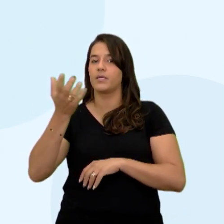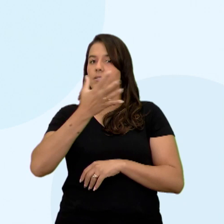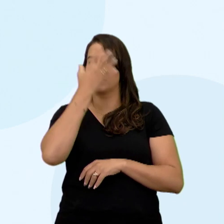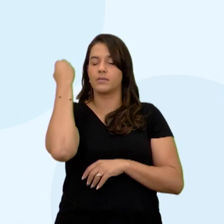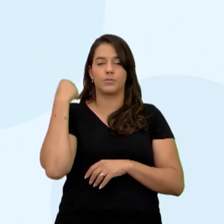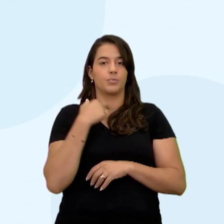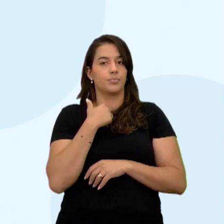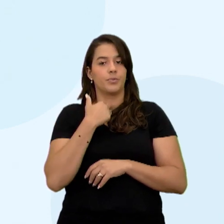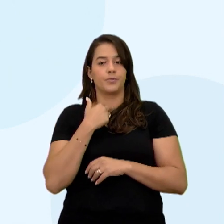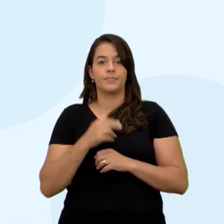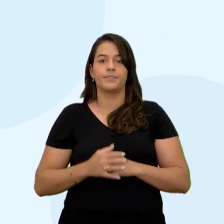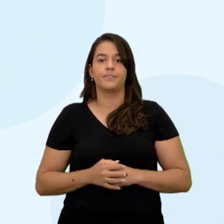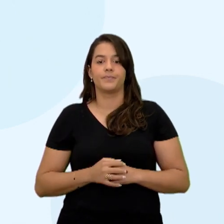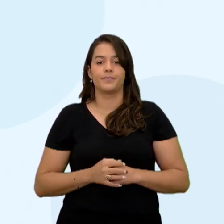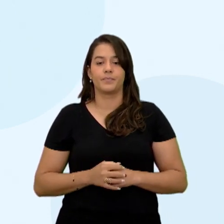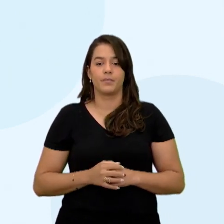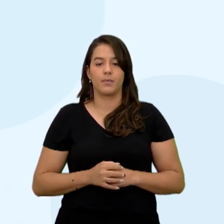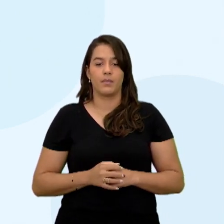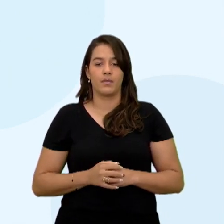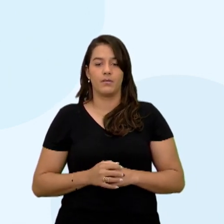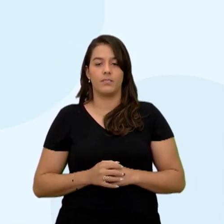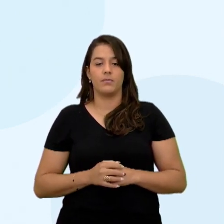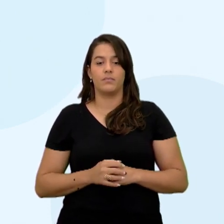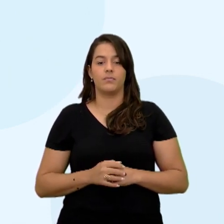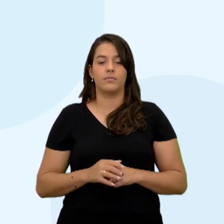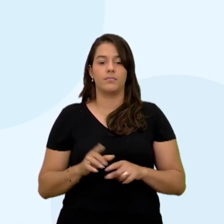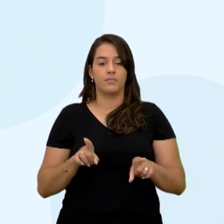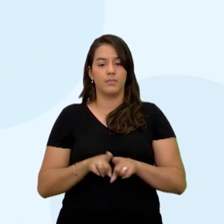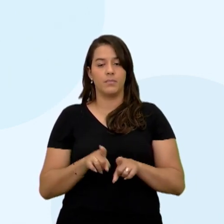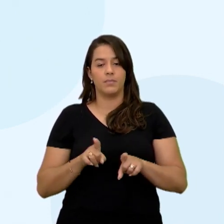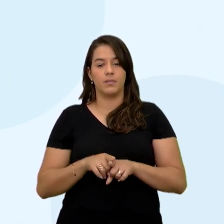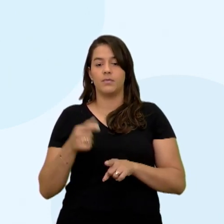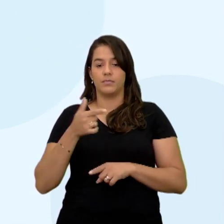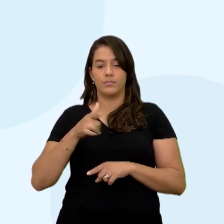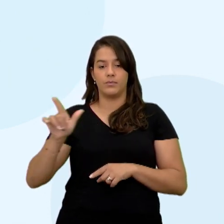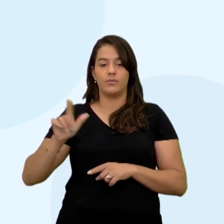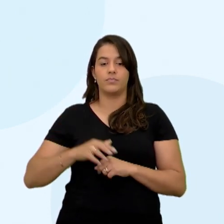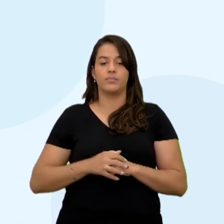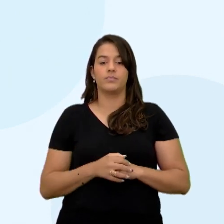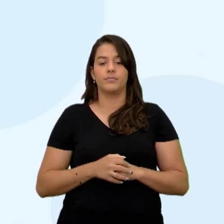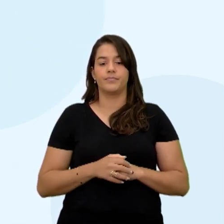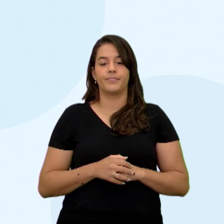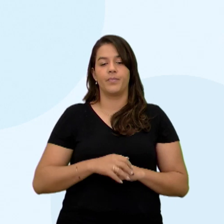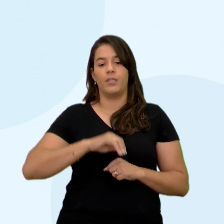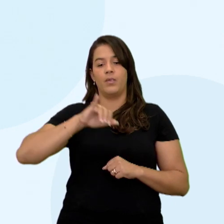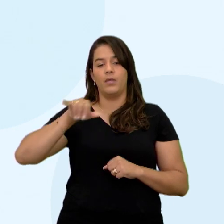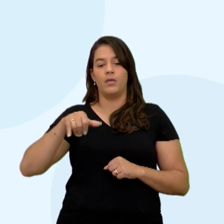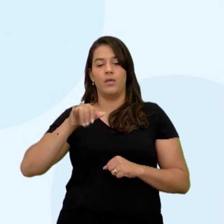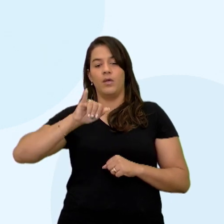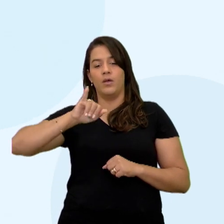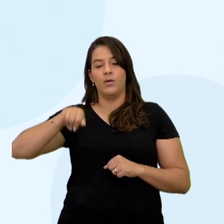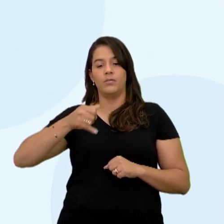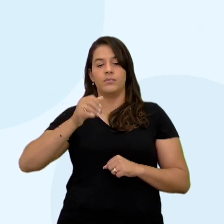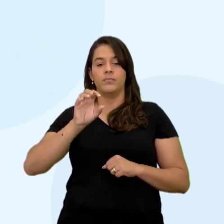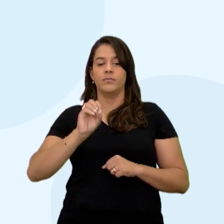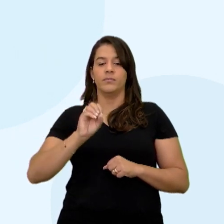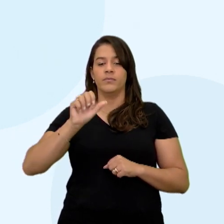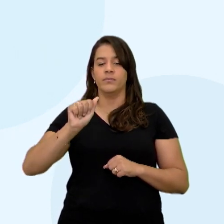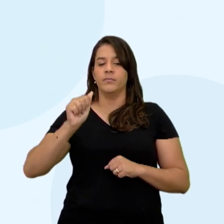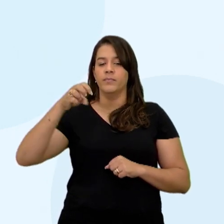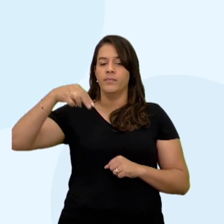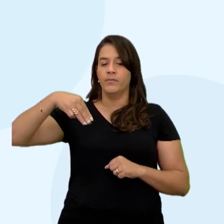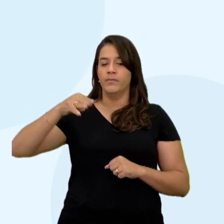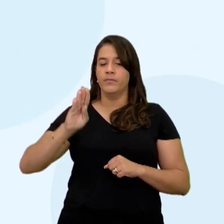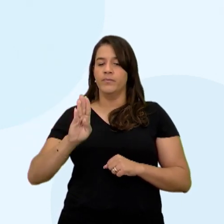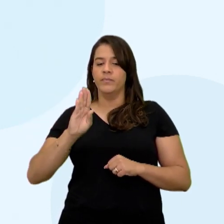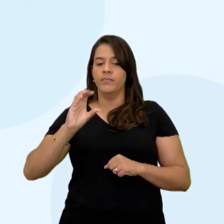bom? Aqui temos outro, olha só, o Jamboard, que funciona como organizador também, e para você